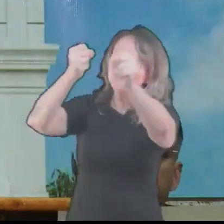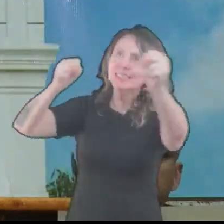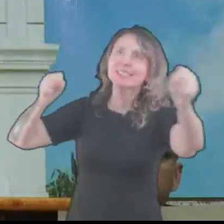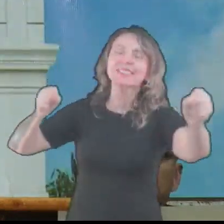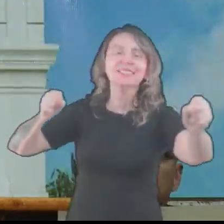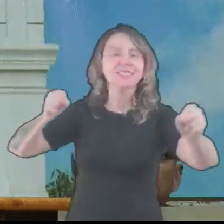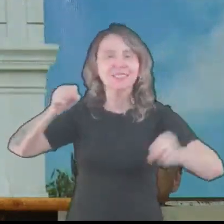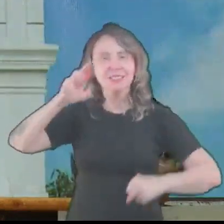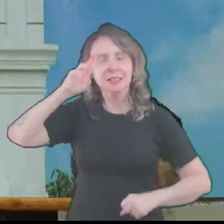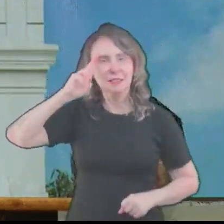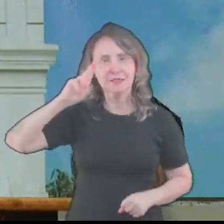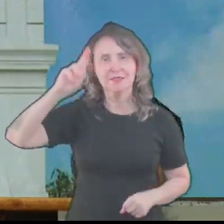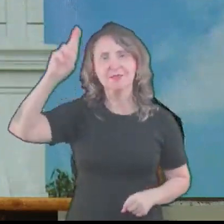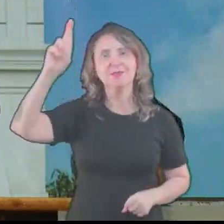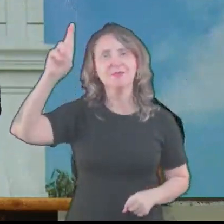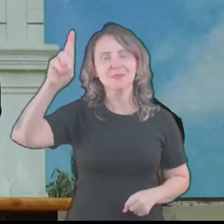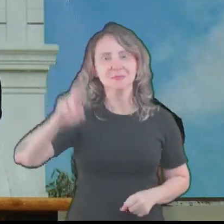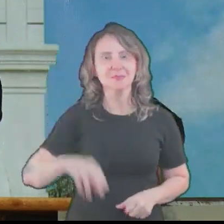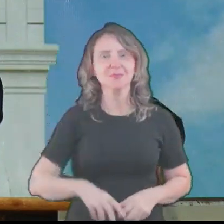ó Senhor.